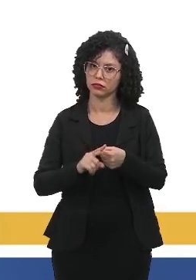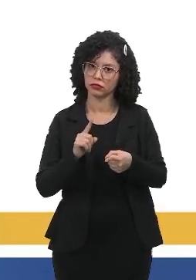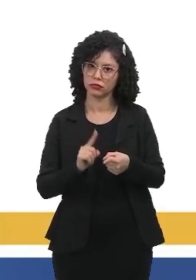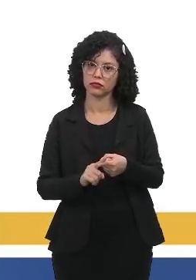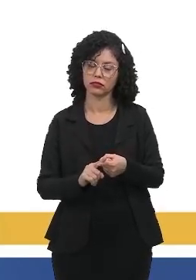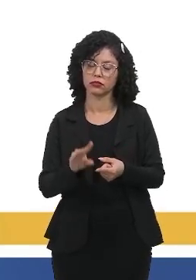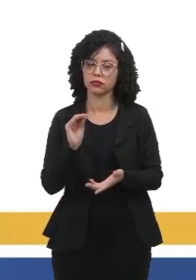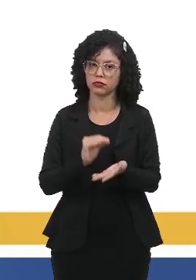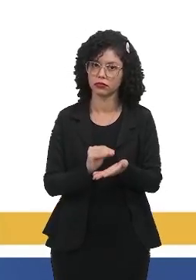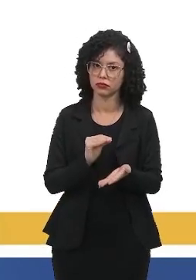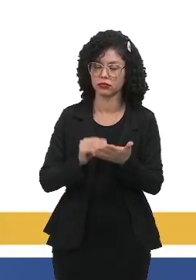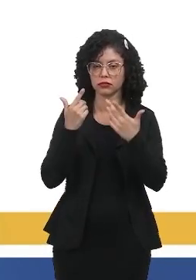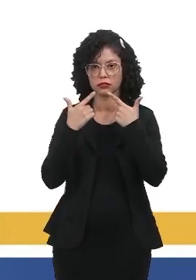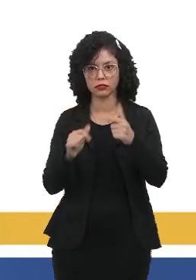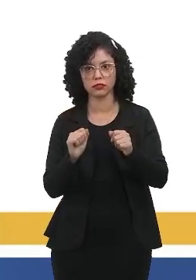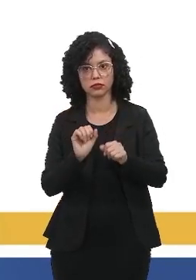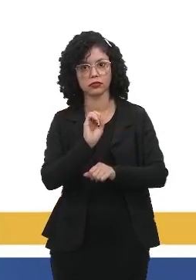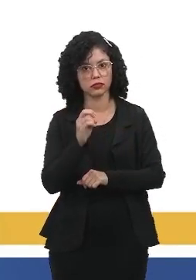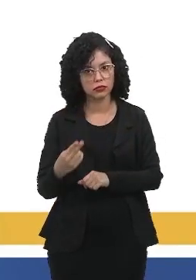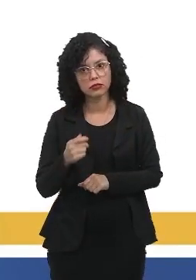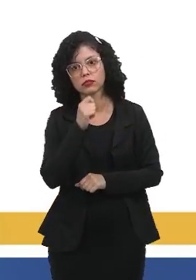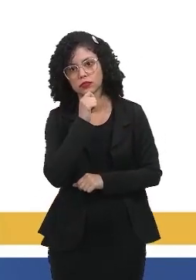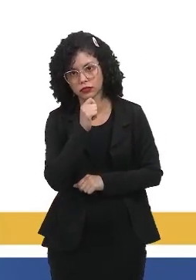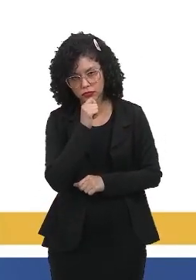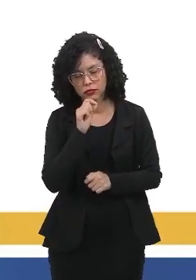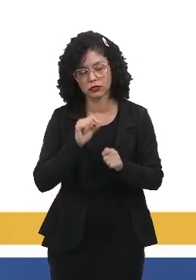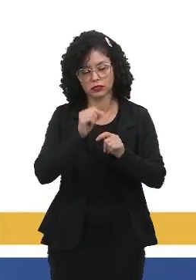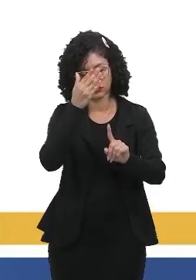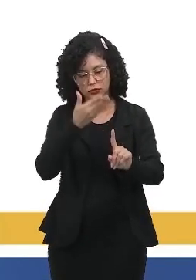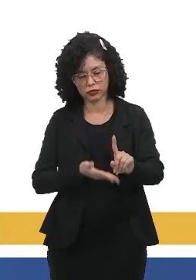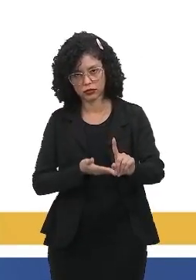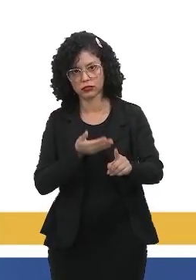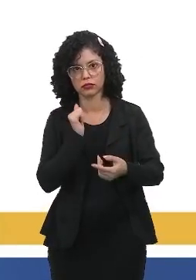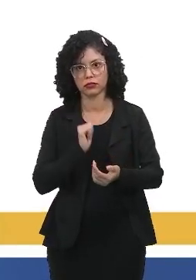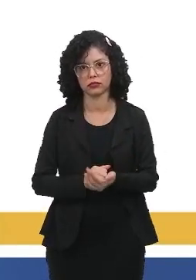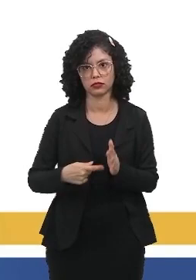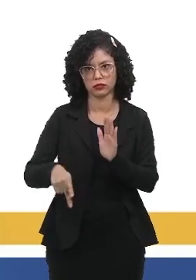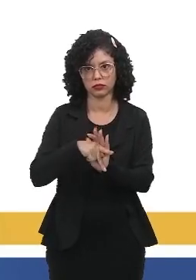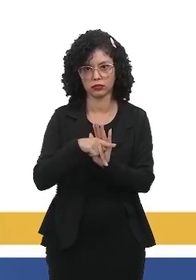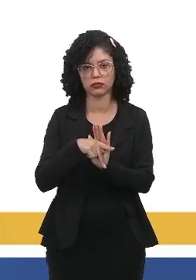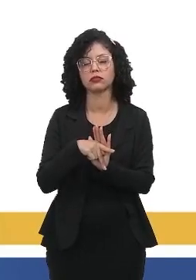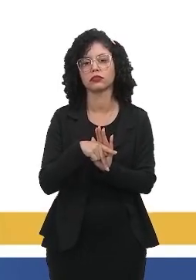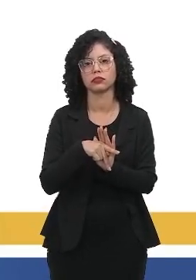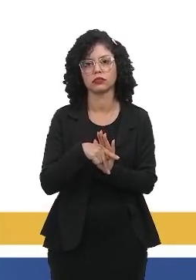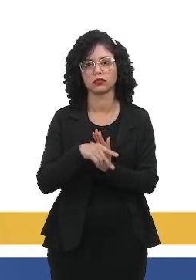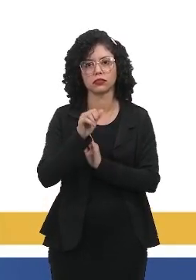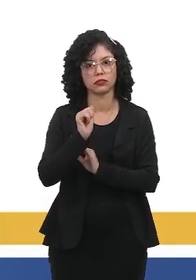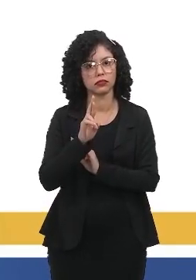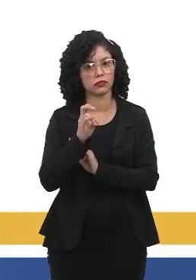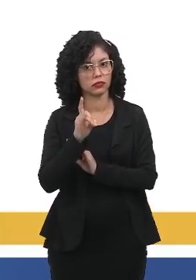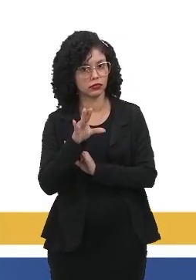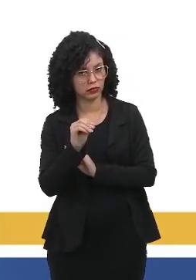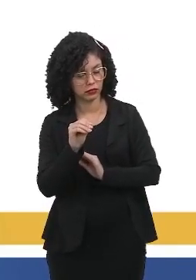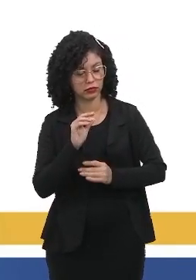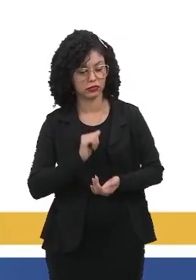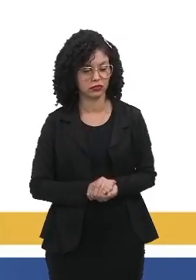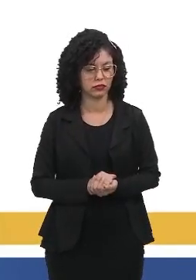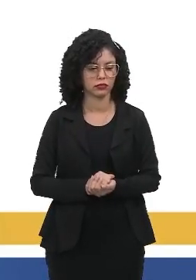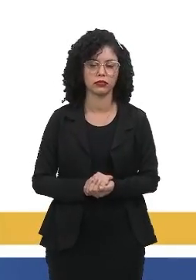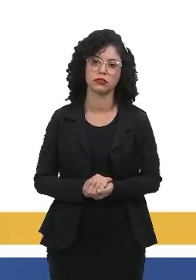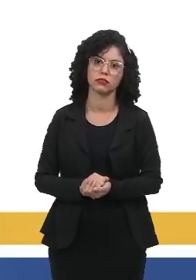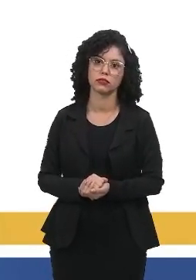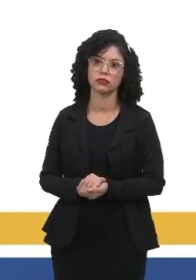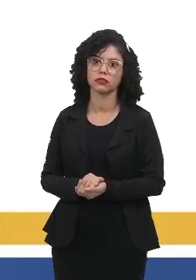ausência da linguagem ou ela faz essa referência aí à questão do próprio arado né mas é uma questão